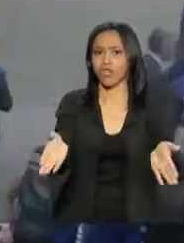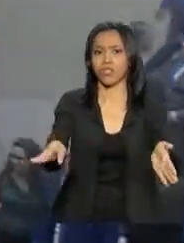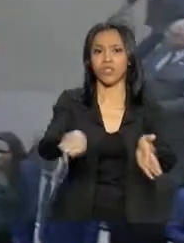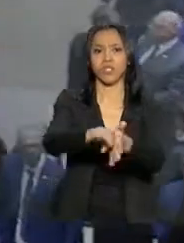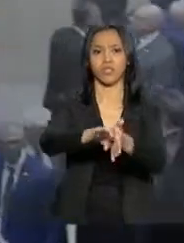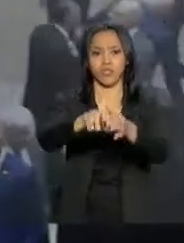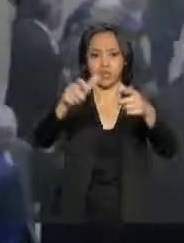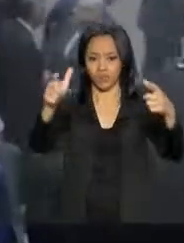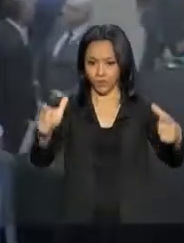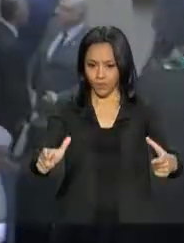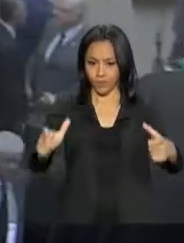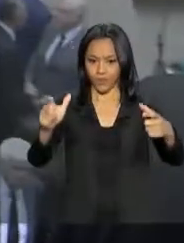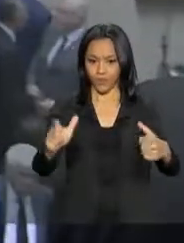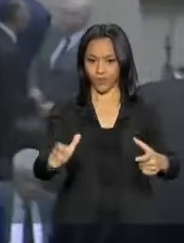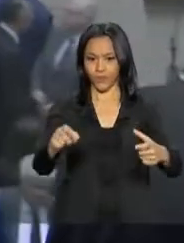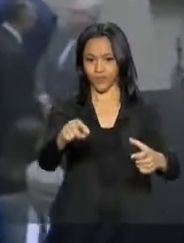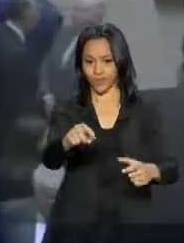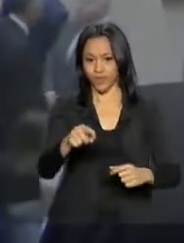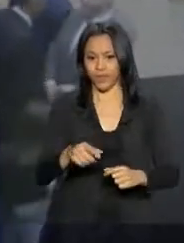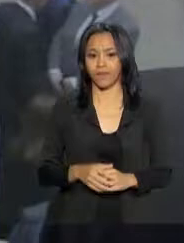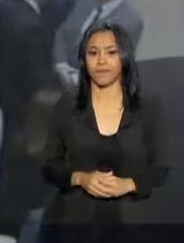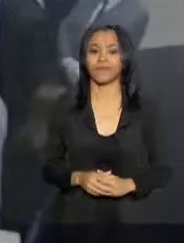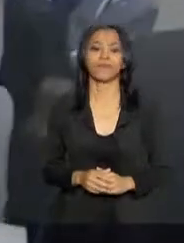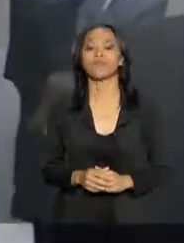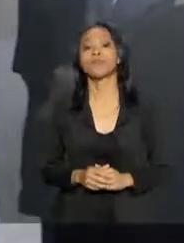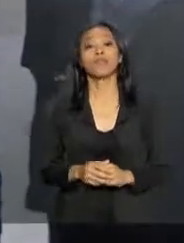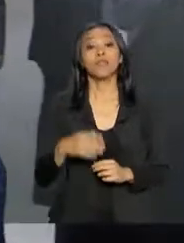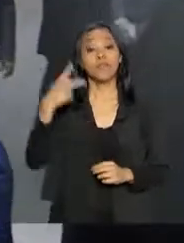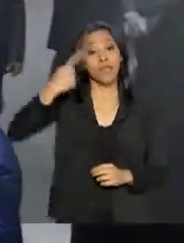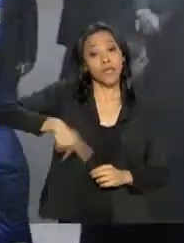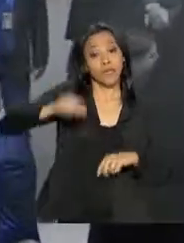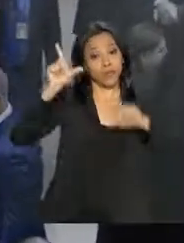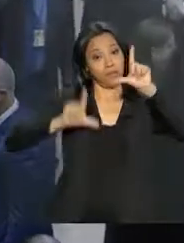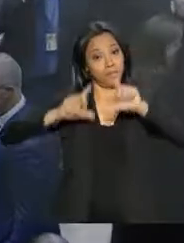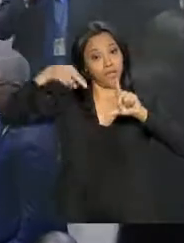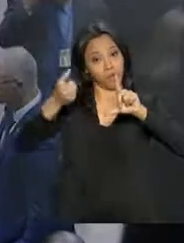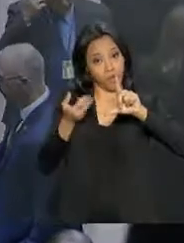a movimentação já é grande e a TVNBR